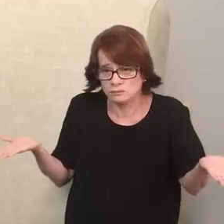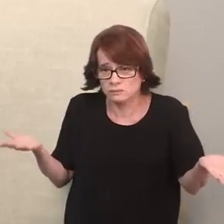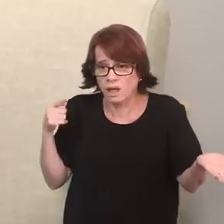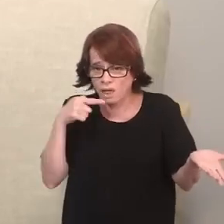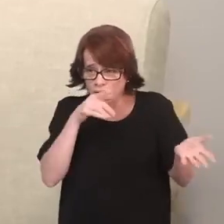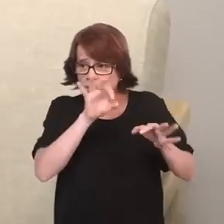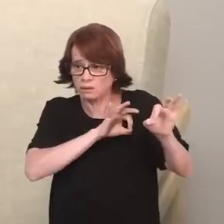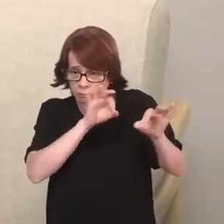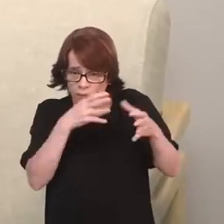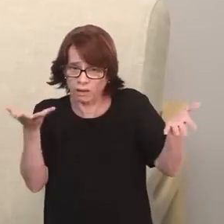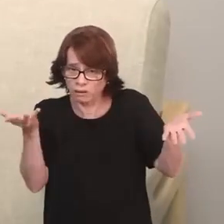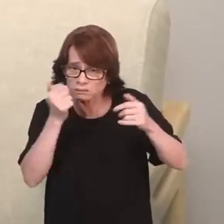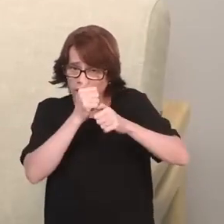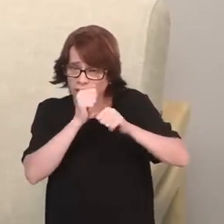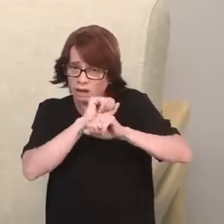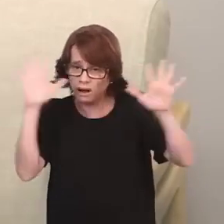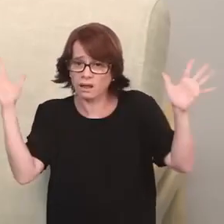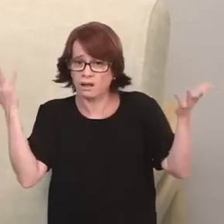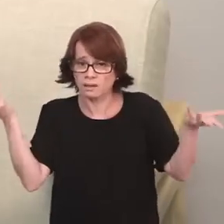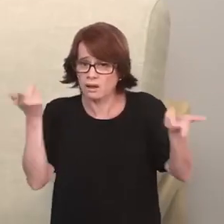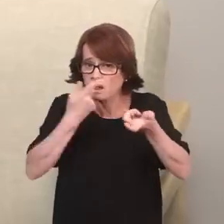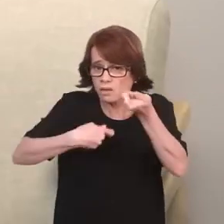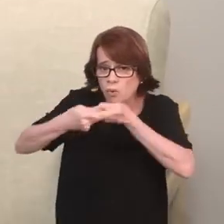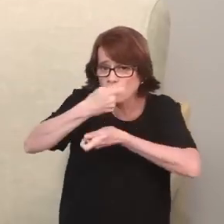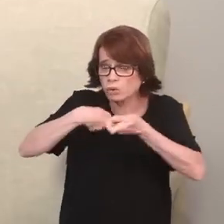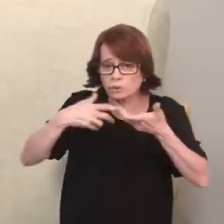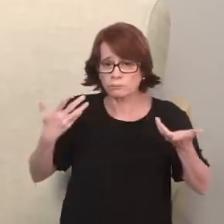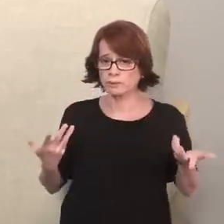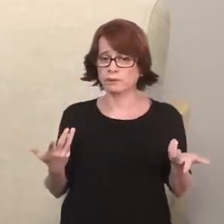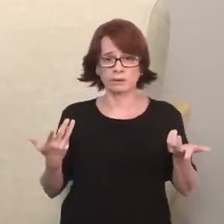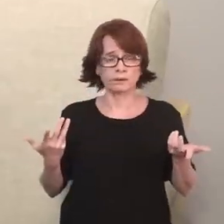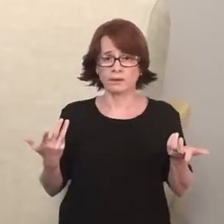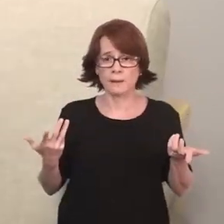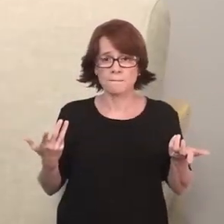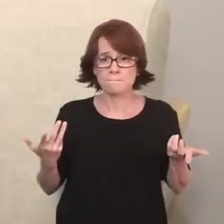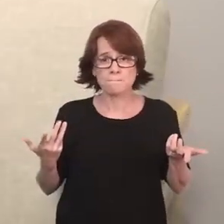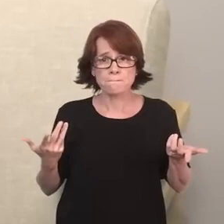economia. Gente, esse é o plano. Né? Assim, a economia